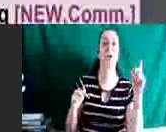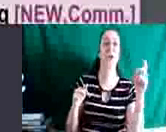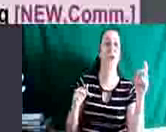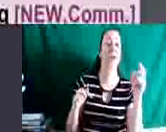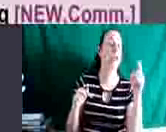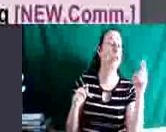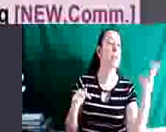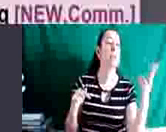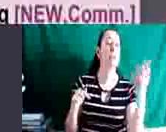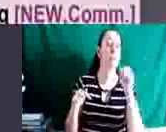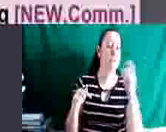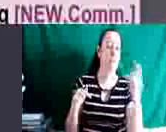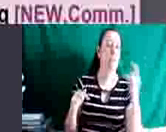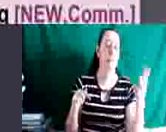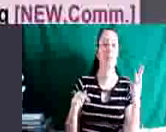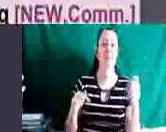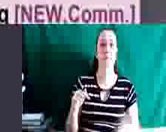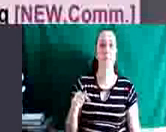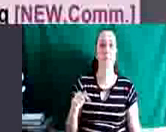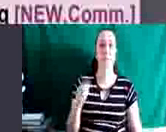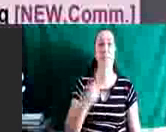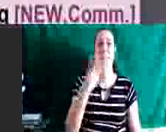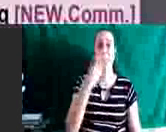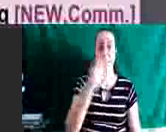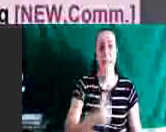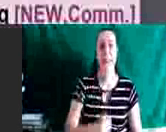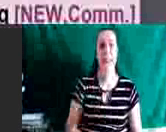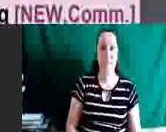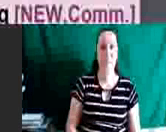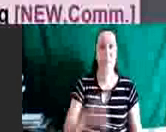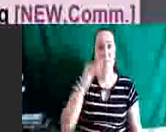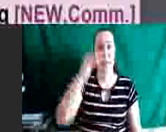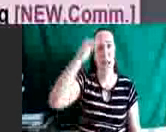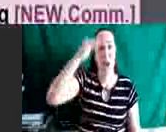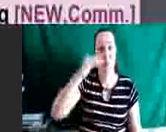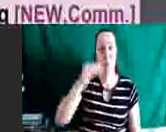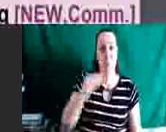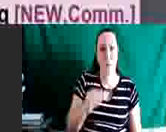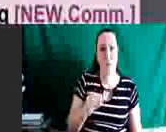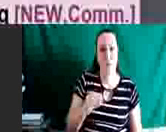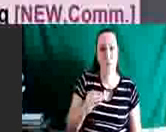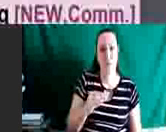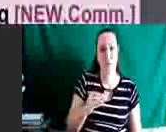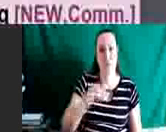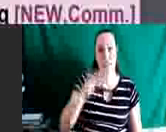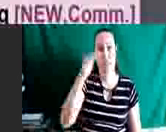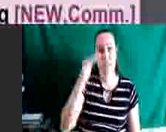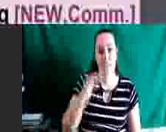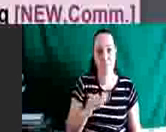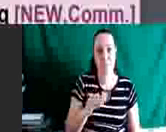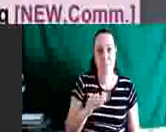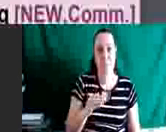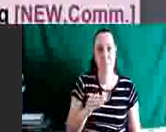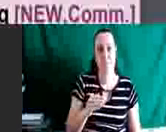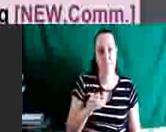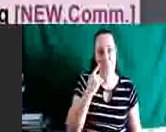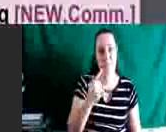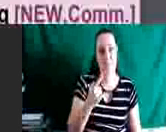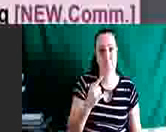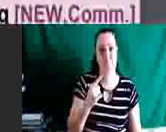O primeiro, geralmente, é sempre o injection, tá? Ó, é o ataque de injeção. Depois eu vou passar para vocês uma